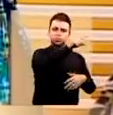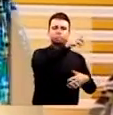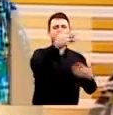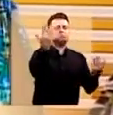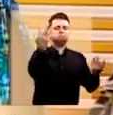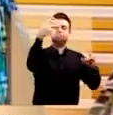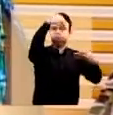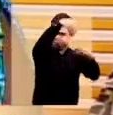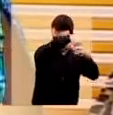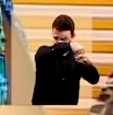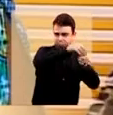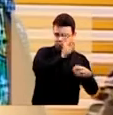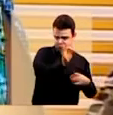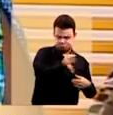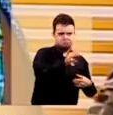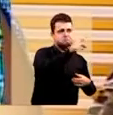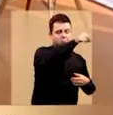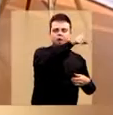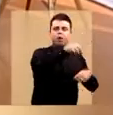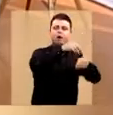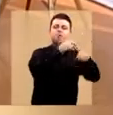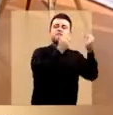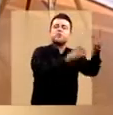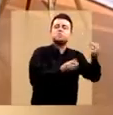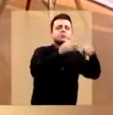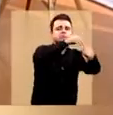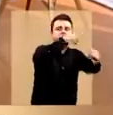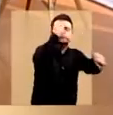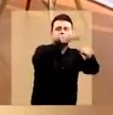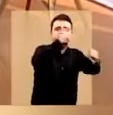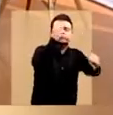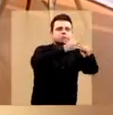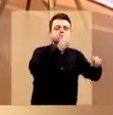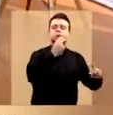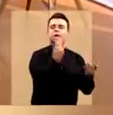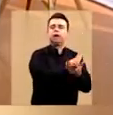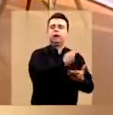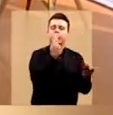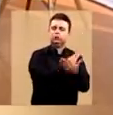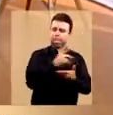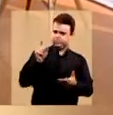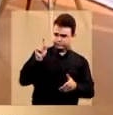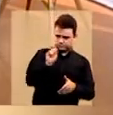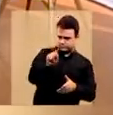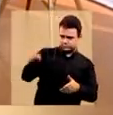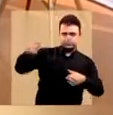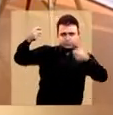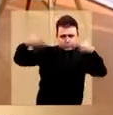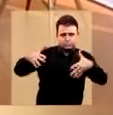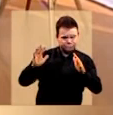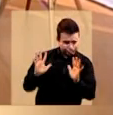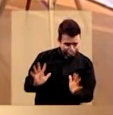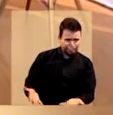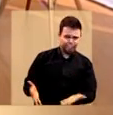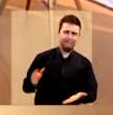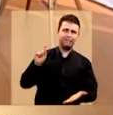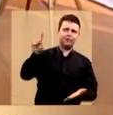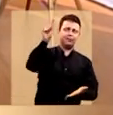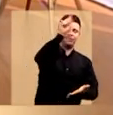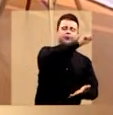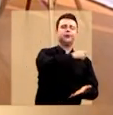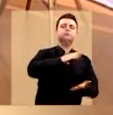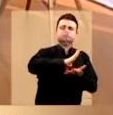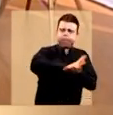na sociedade, ela acaba reproduzindo todo esse estereótipo que os meus colegas já falaram anteriormente. Aquela questão estrutural. É